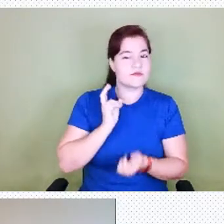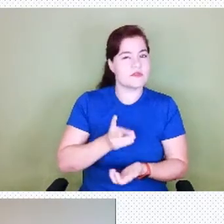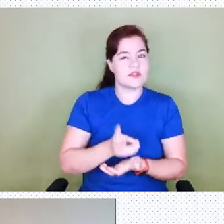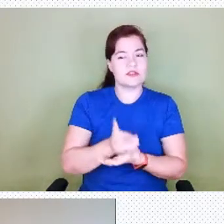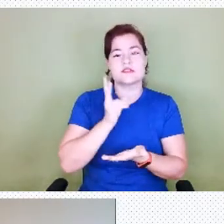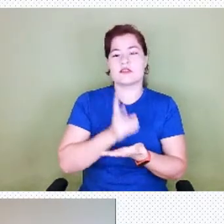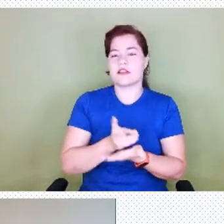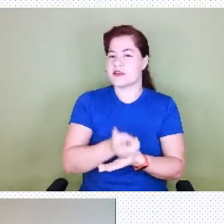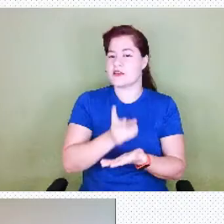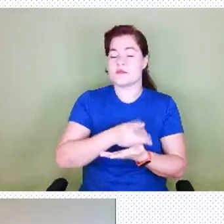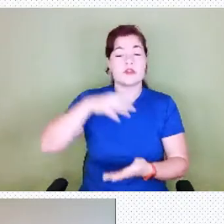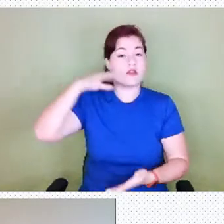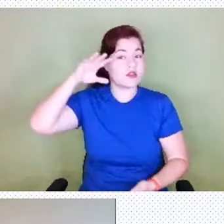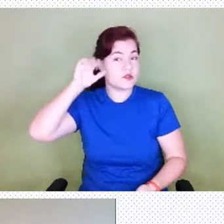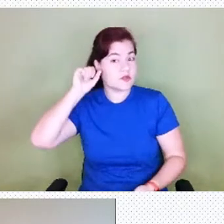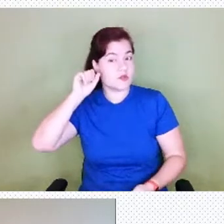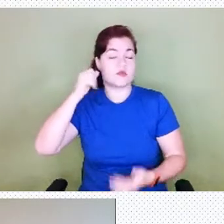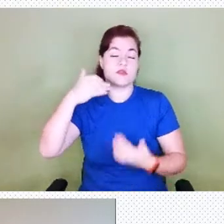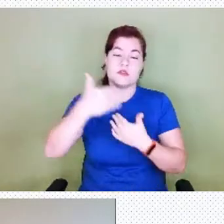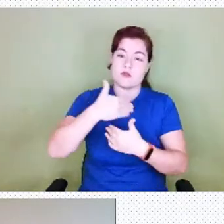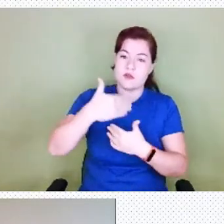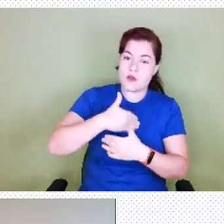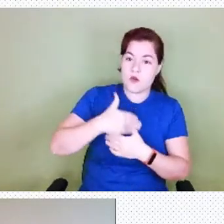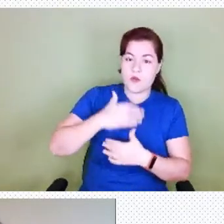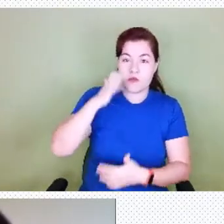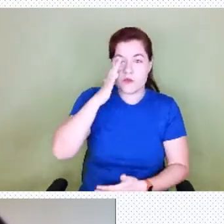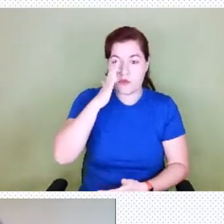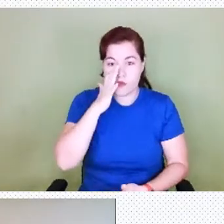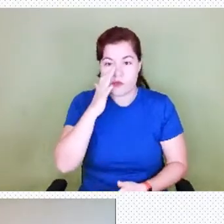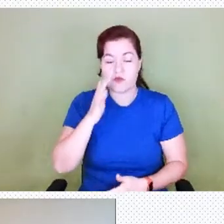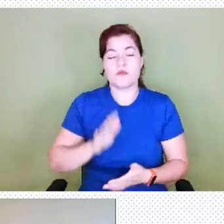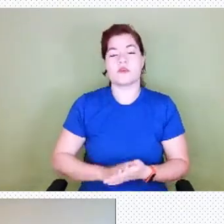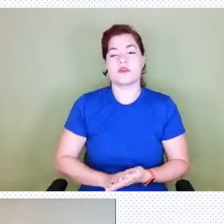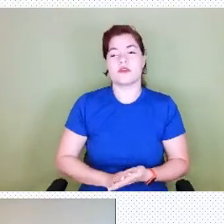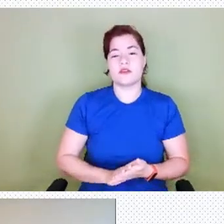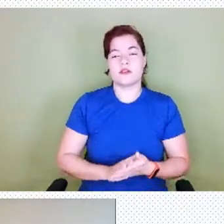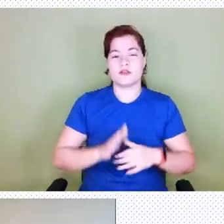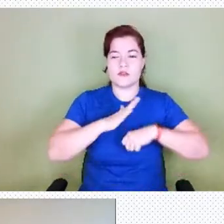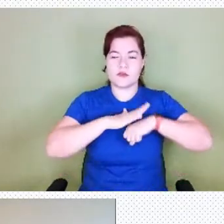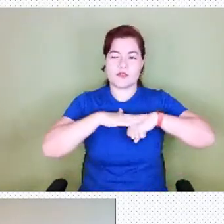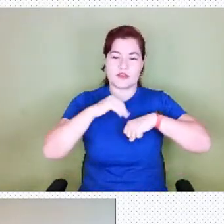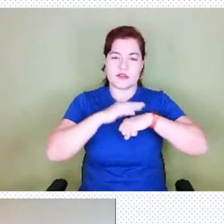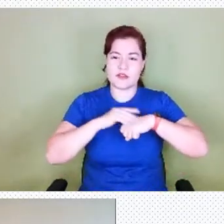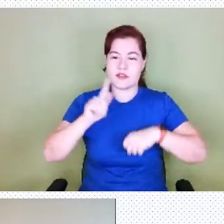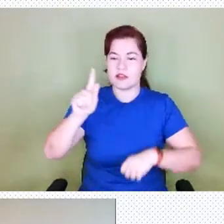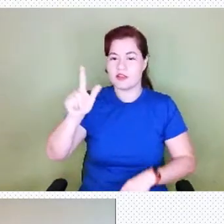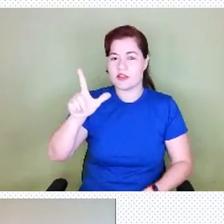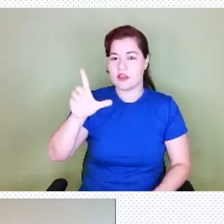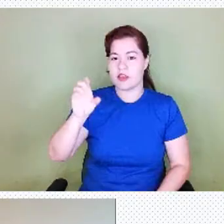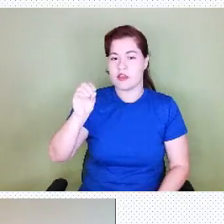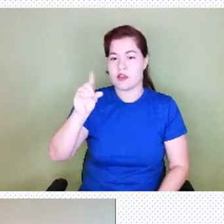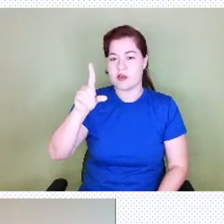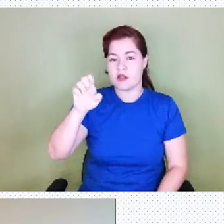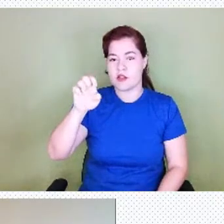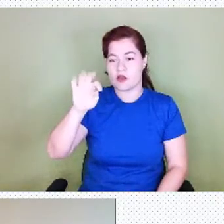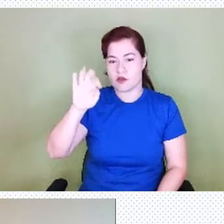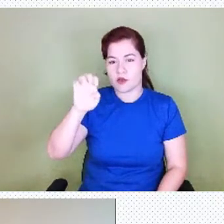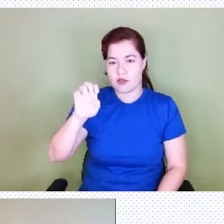escutando, acompanhando, participando. Nossa querida Glodete, saudações querida,